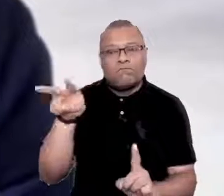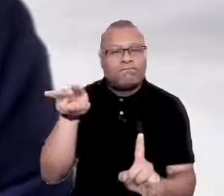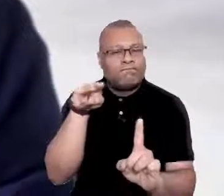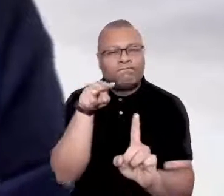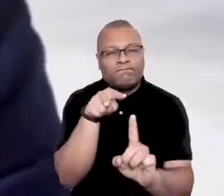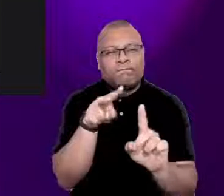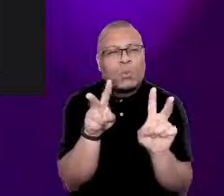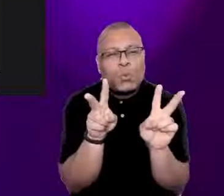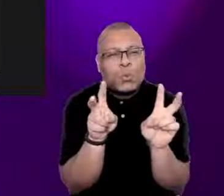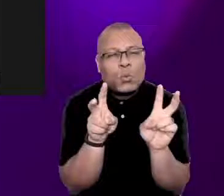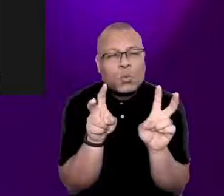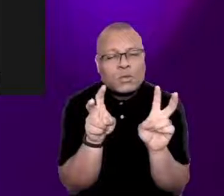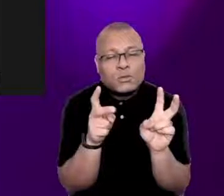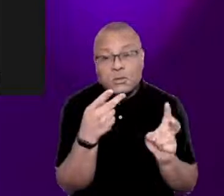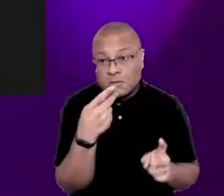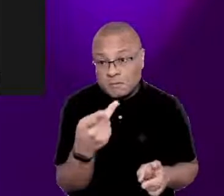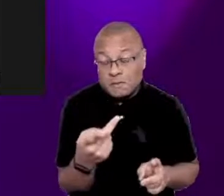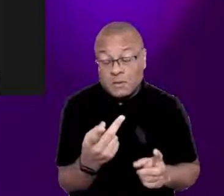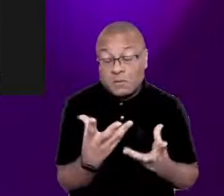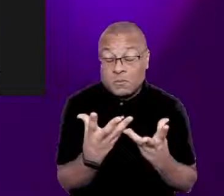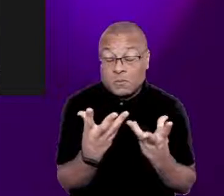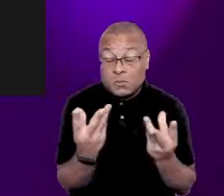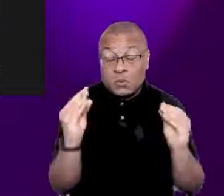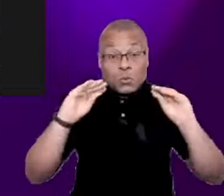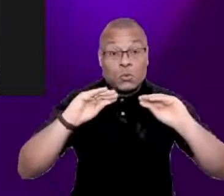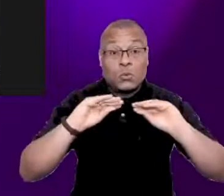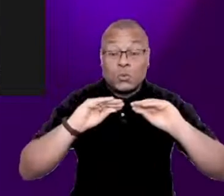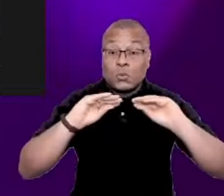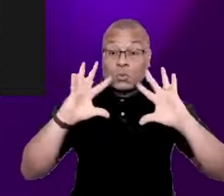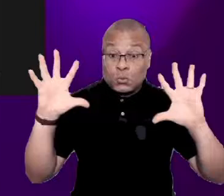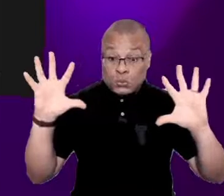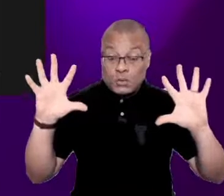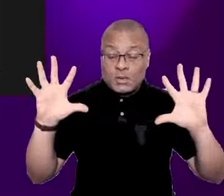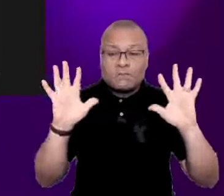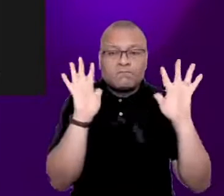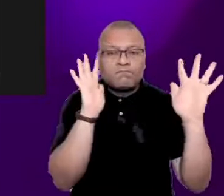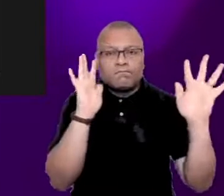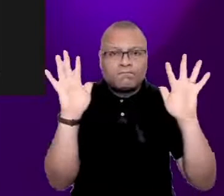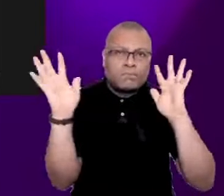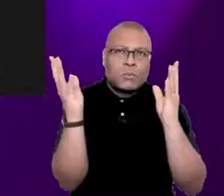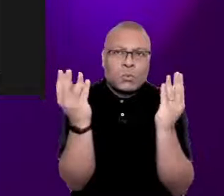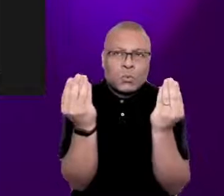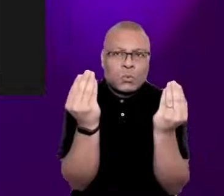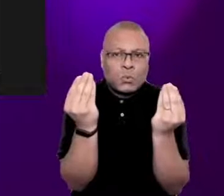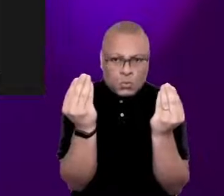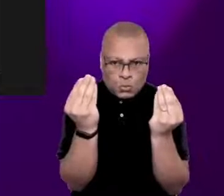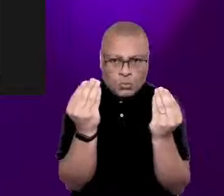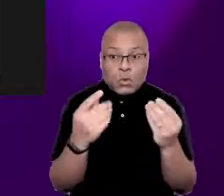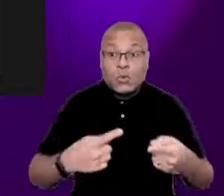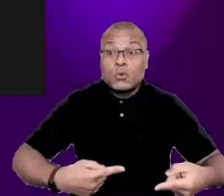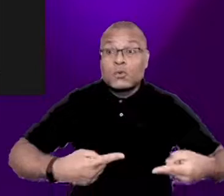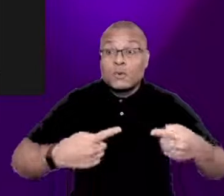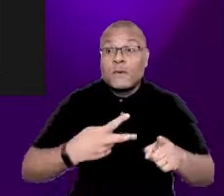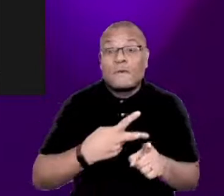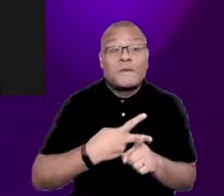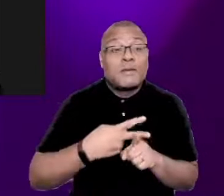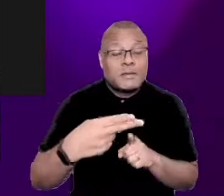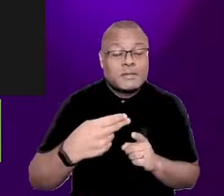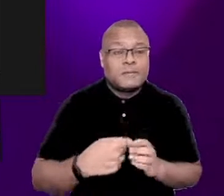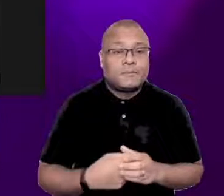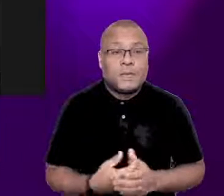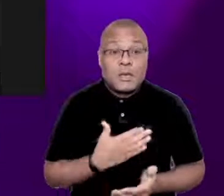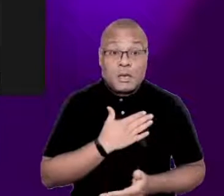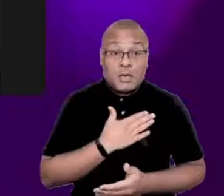essas questões que foram colocadas muito bem e pensar como que a gente vai vencer esses desafios, né? Bom,